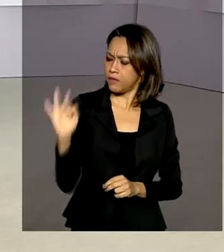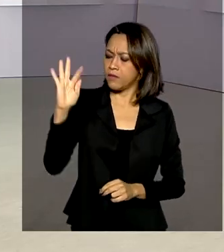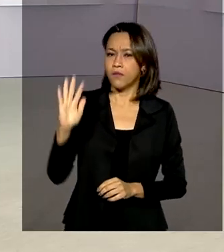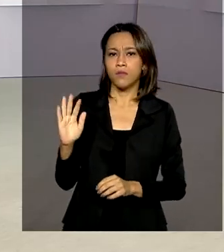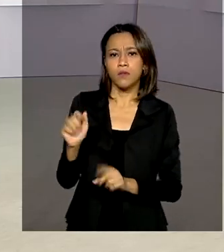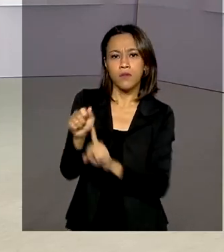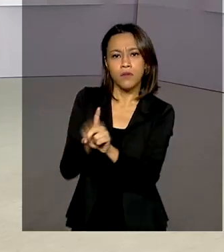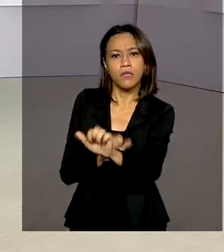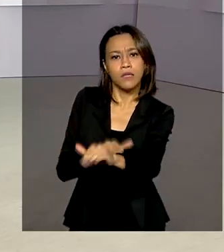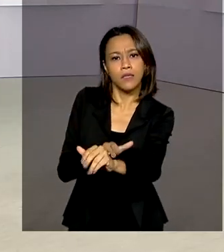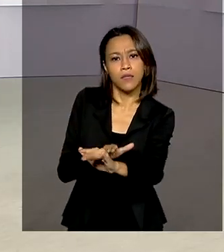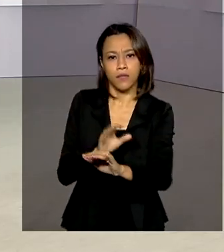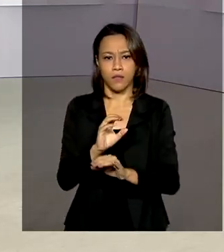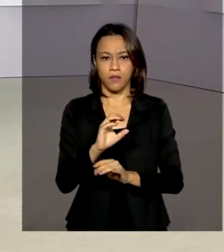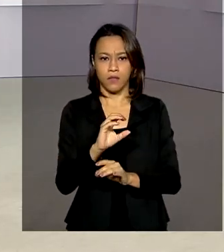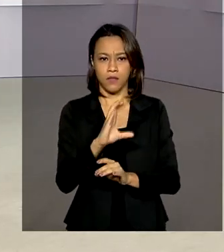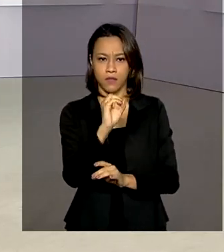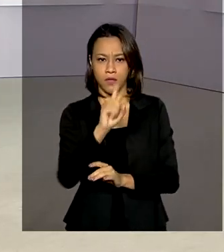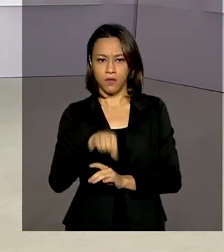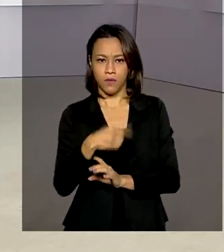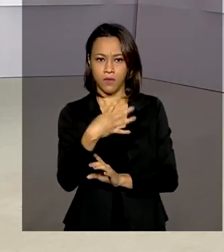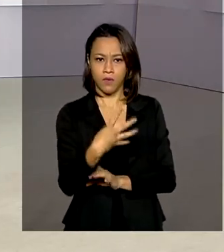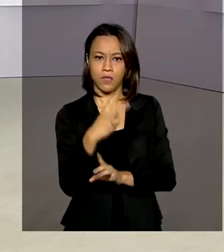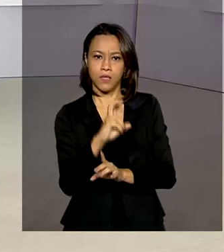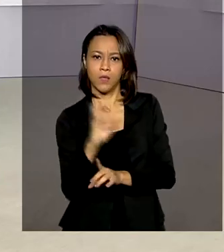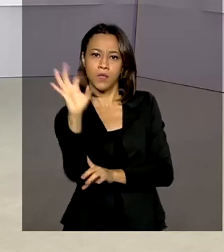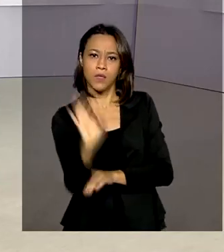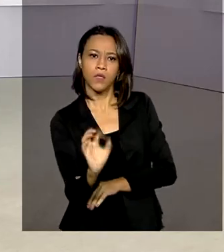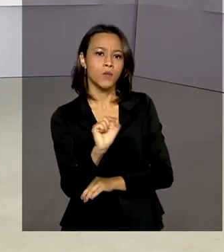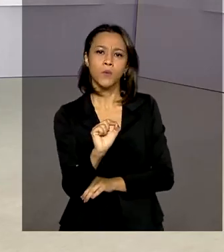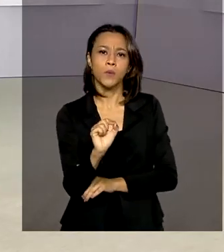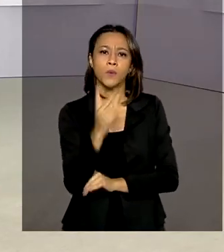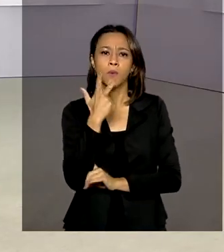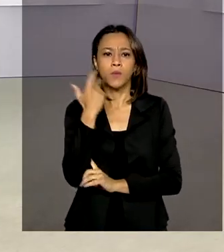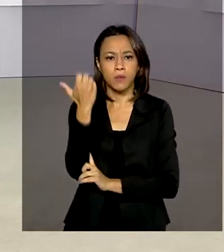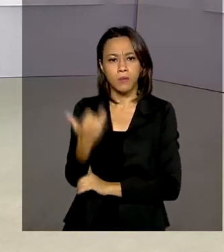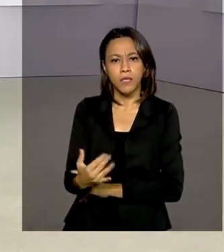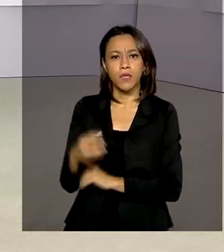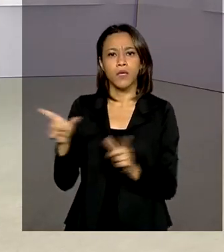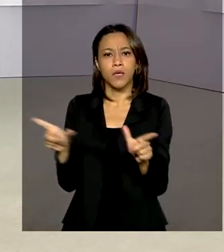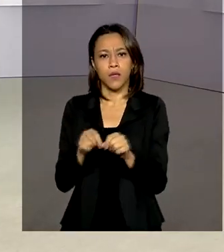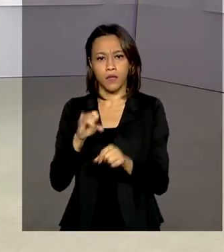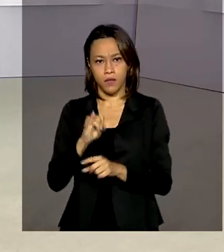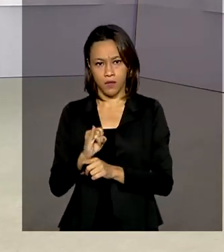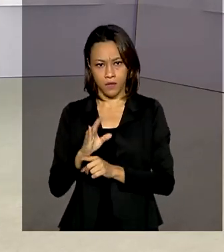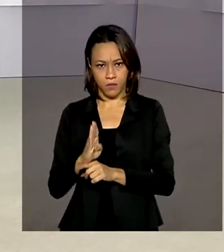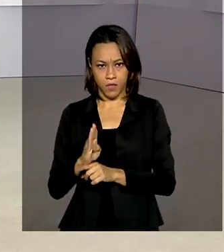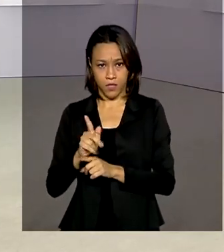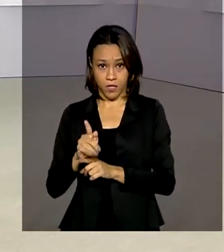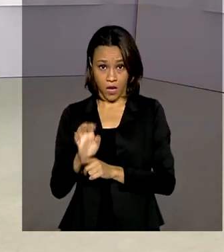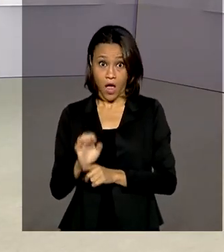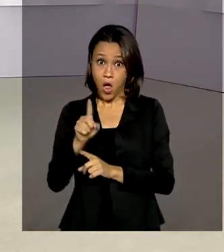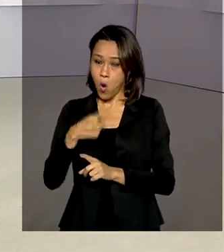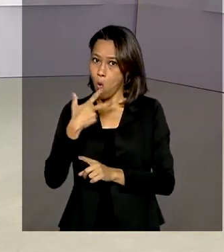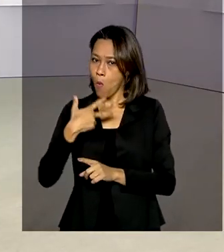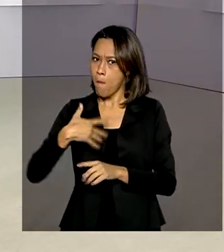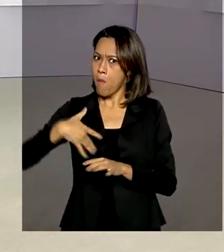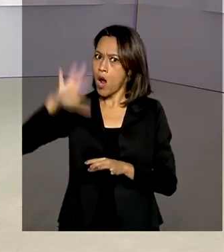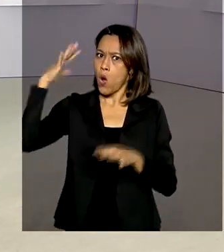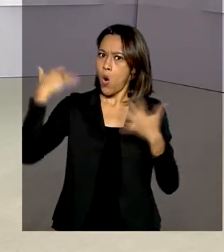inflação em setembro ficou em 0,45 por cento o que indica segundo o IBGE o maior resultado para o mês desde